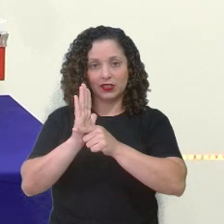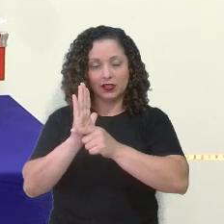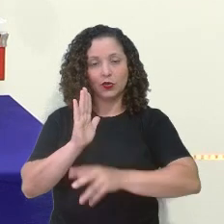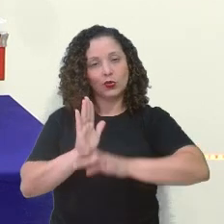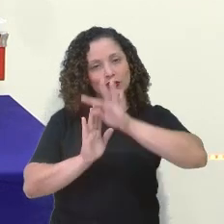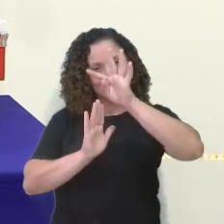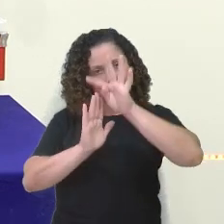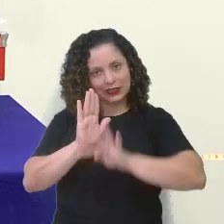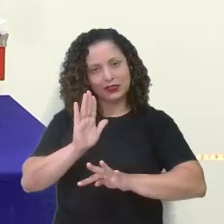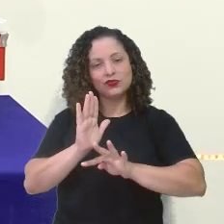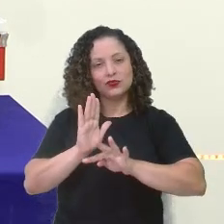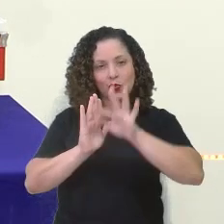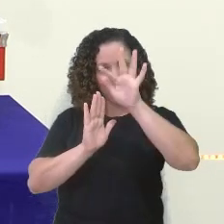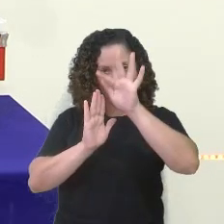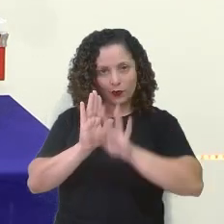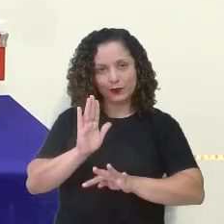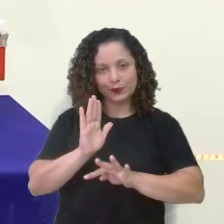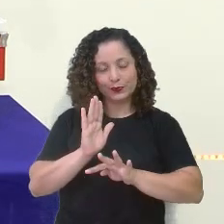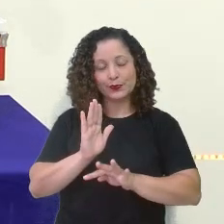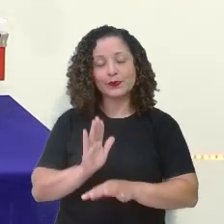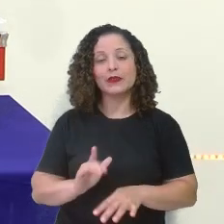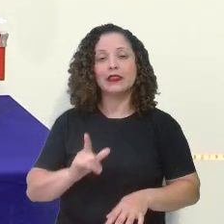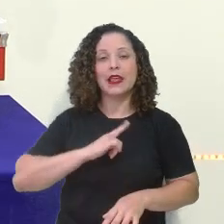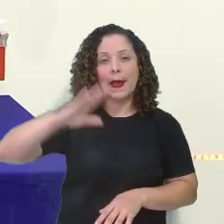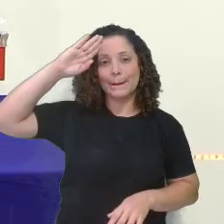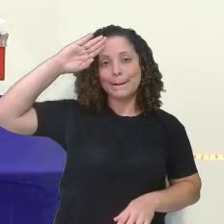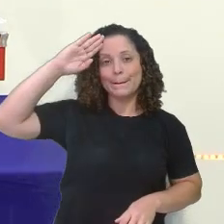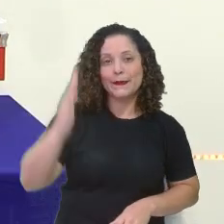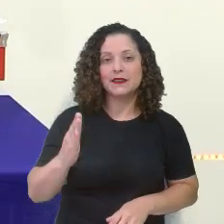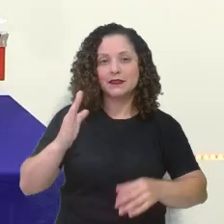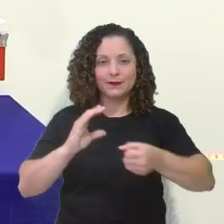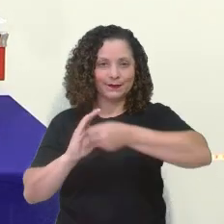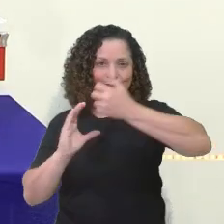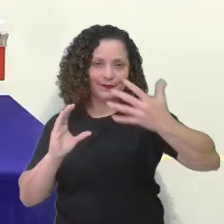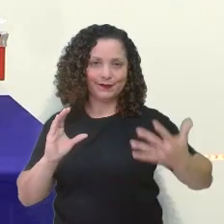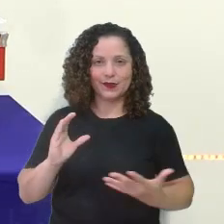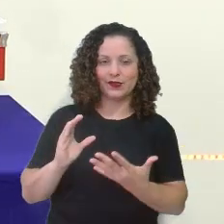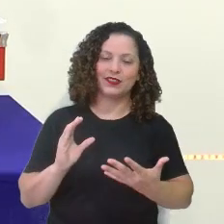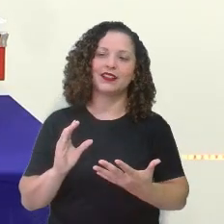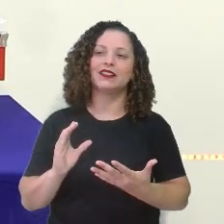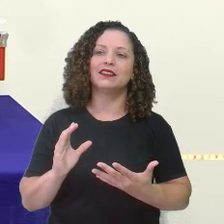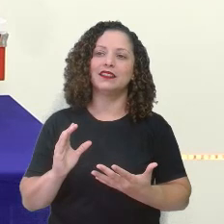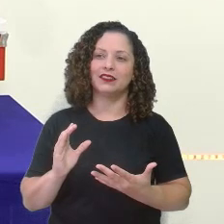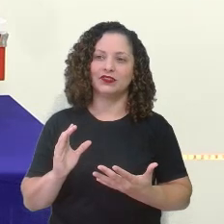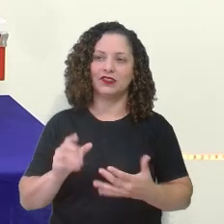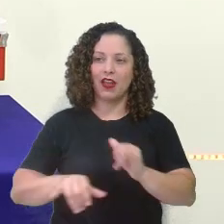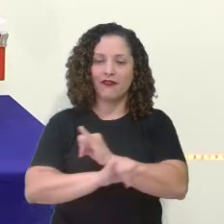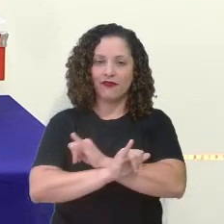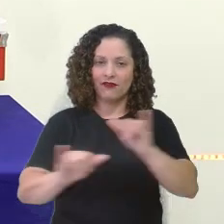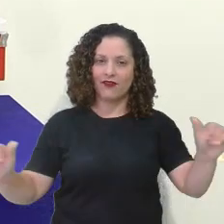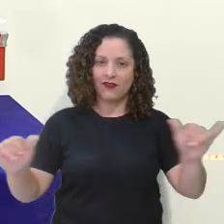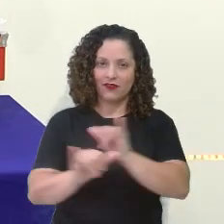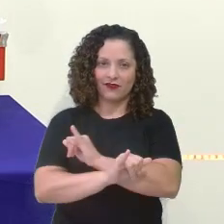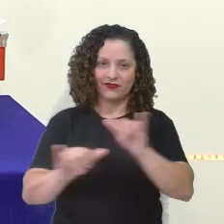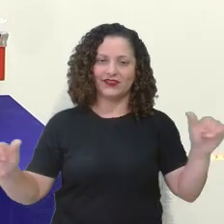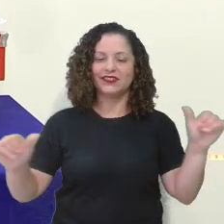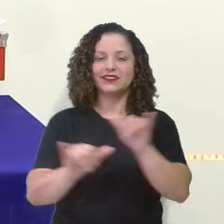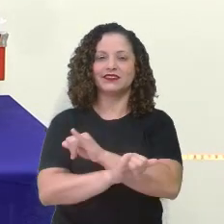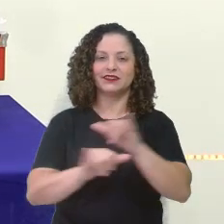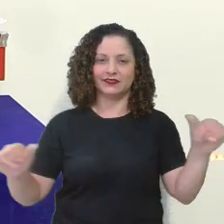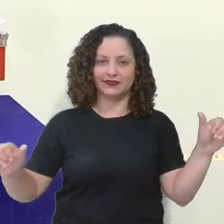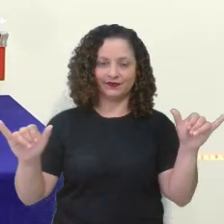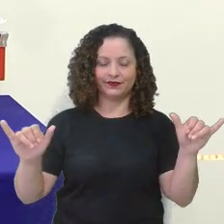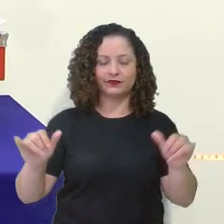tem como principal característica, olha, principal característica, a informação, informar,